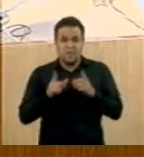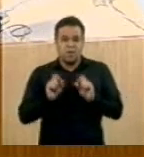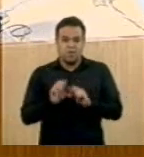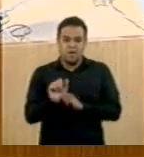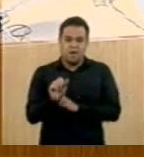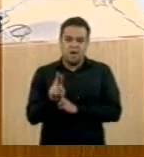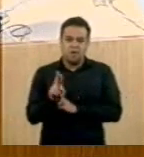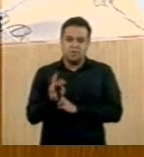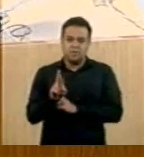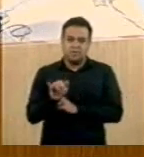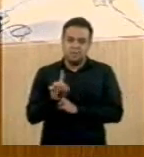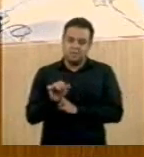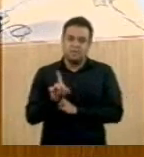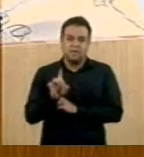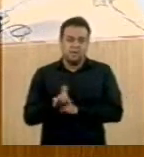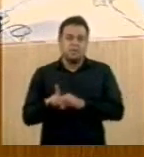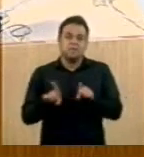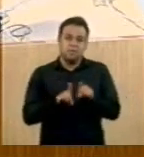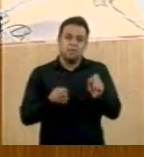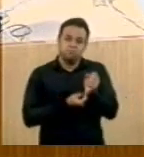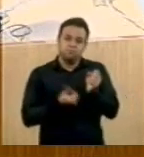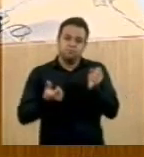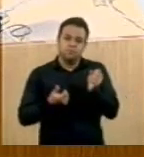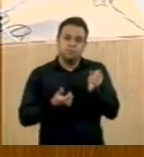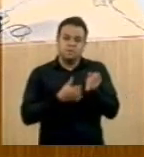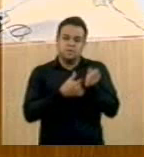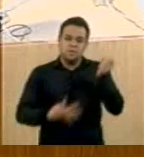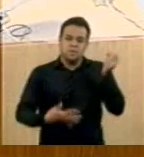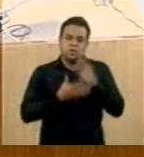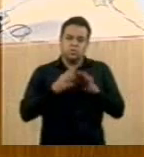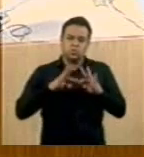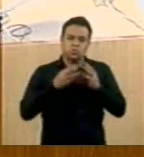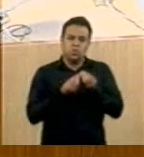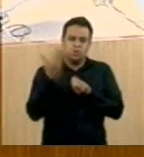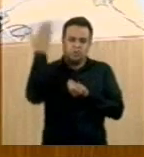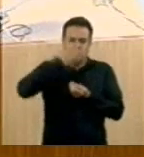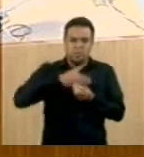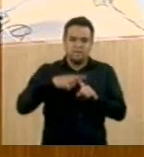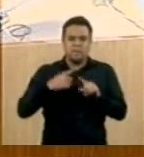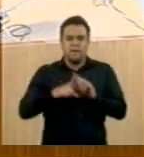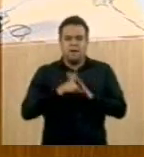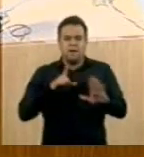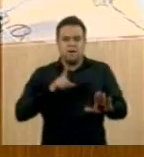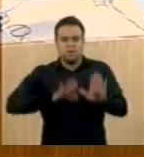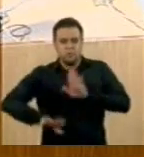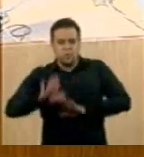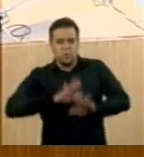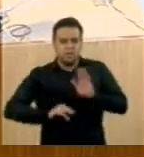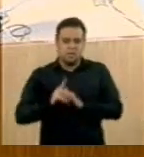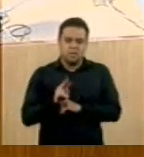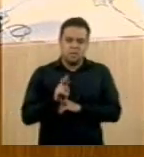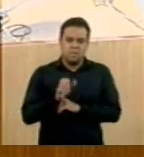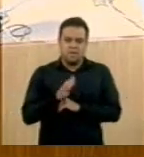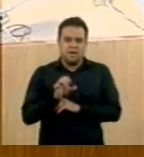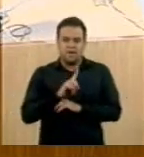alteridade e doar, com todos os exames e precauções necessárias e